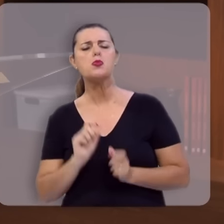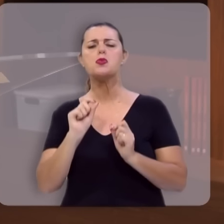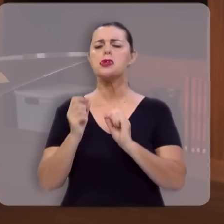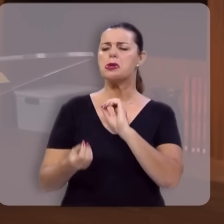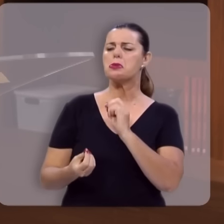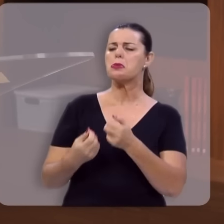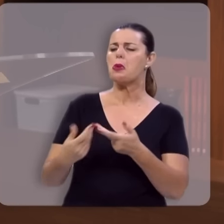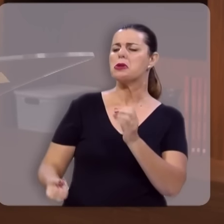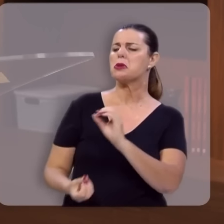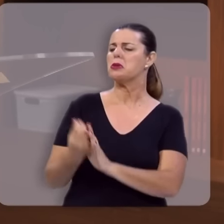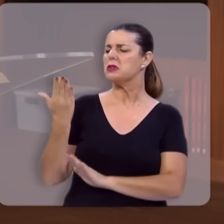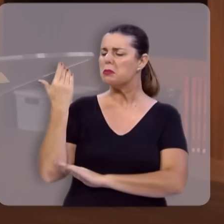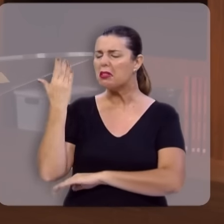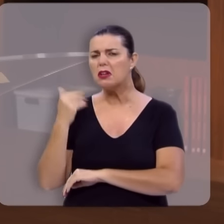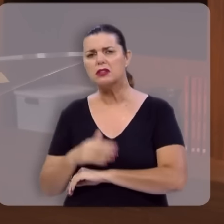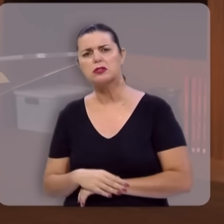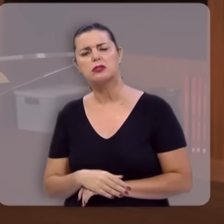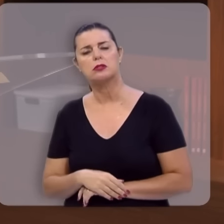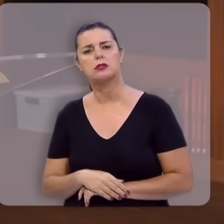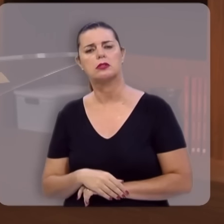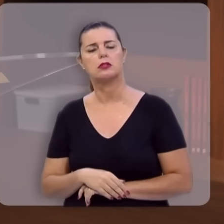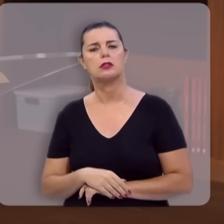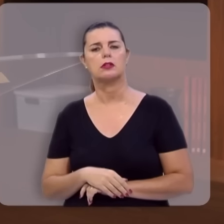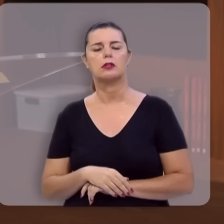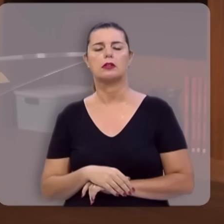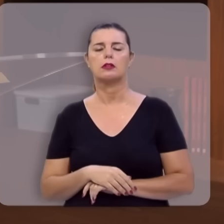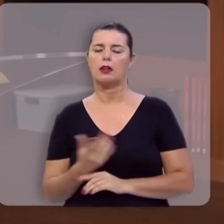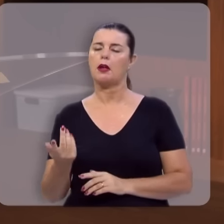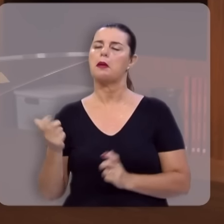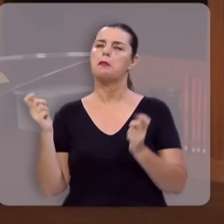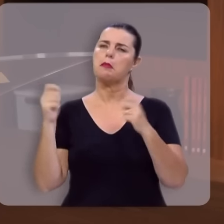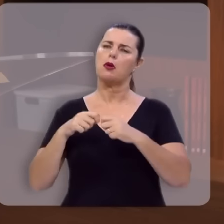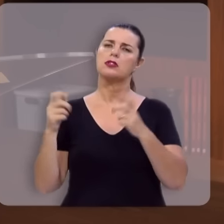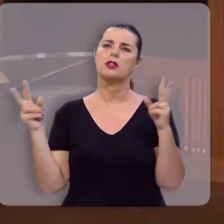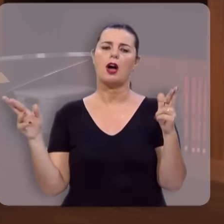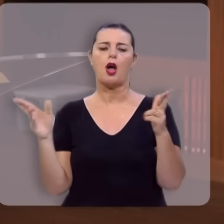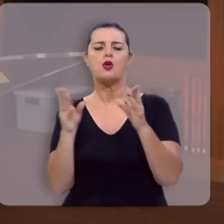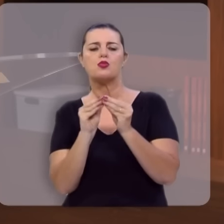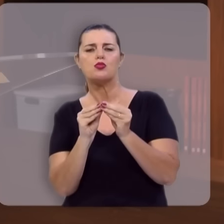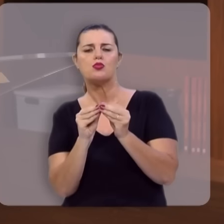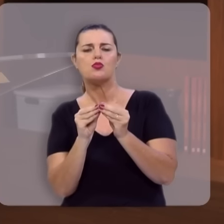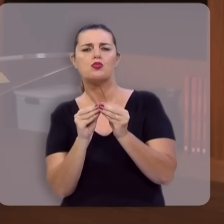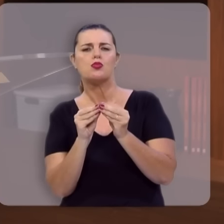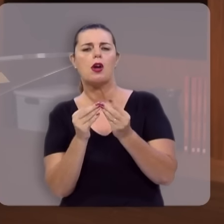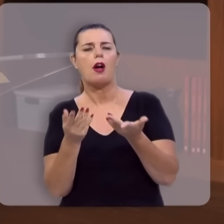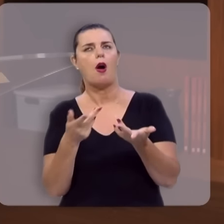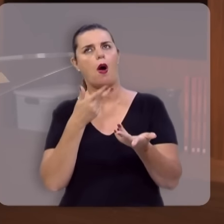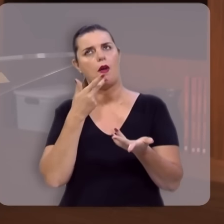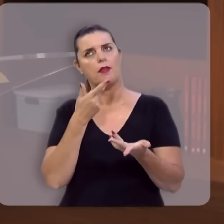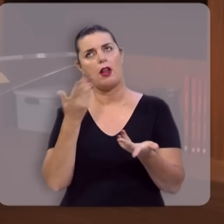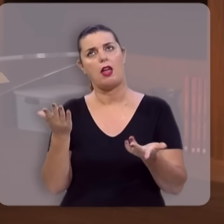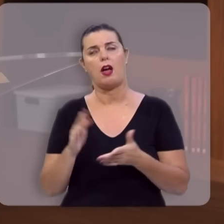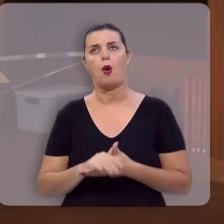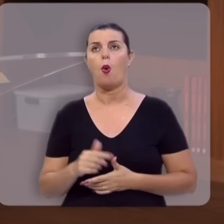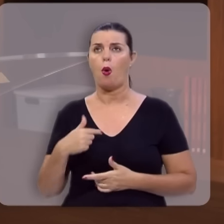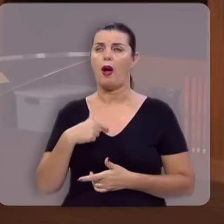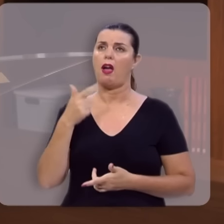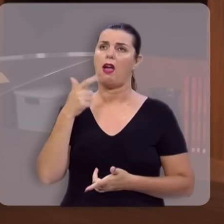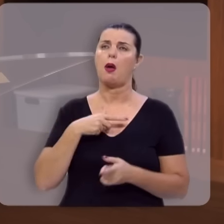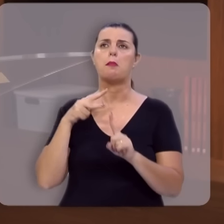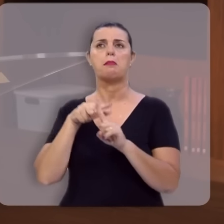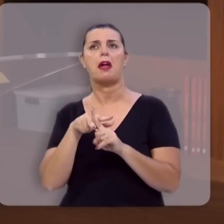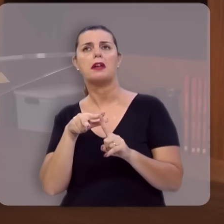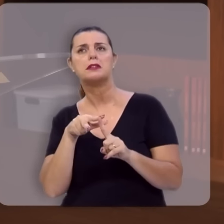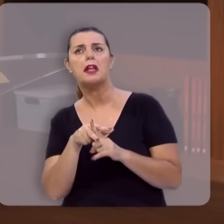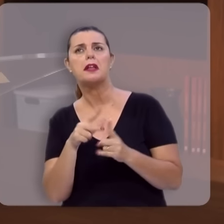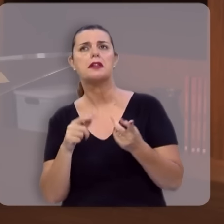coisas aconteceram com você? E ele poderia sintetizar para nós dizendo assim: olha gente, eu fui